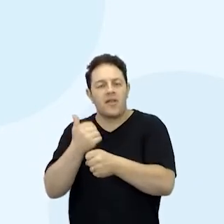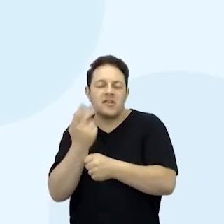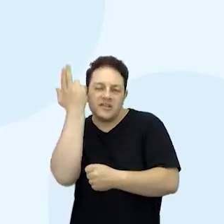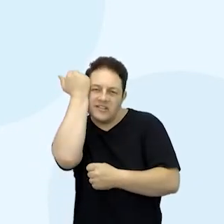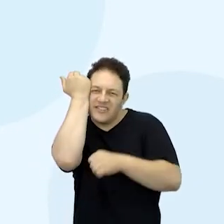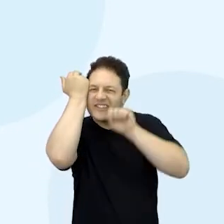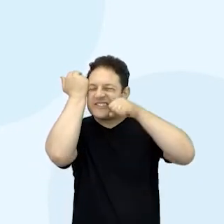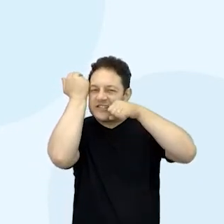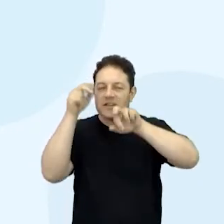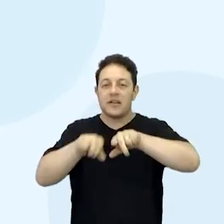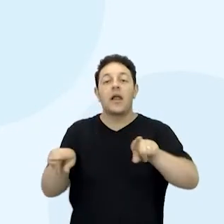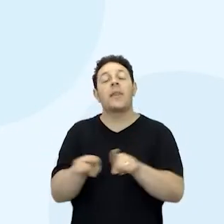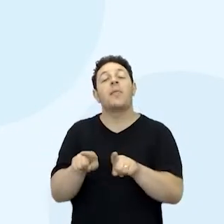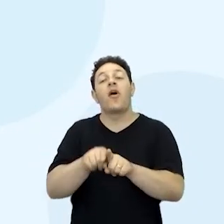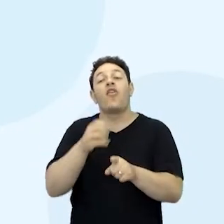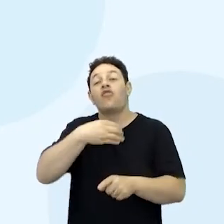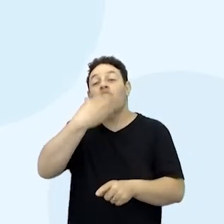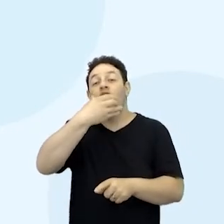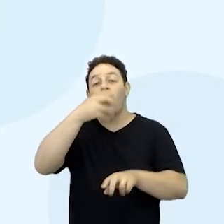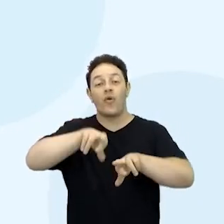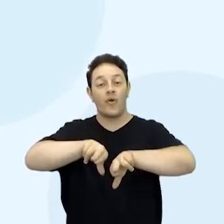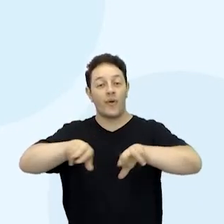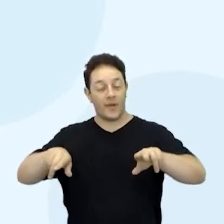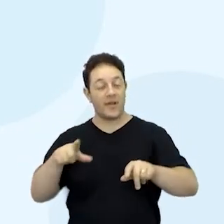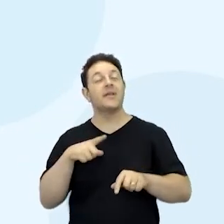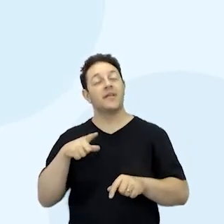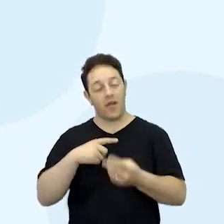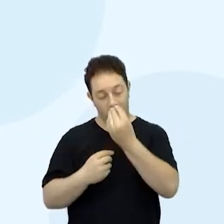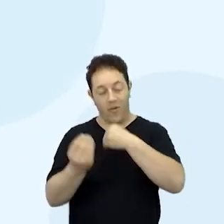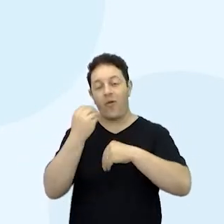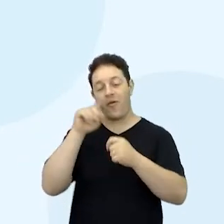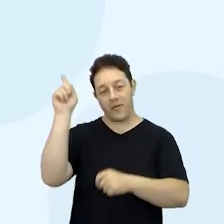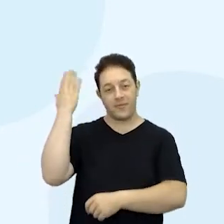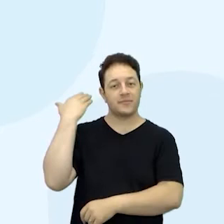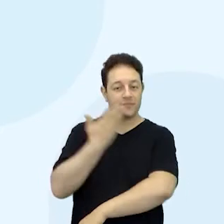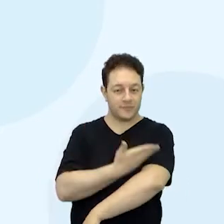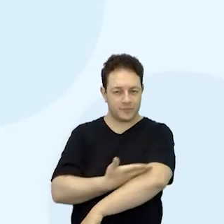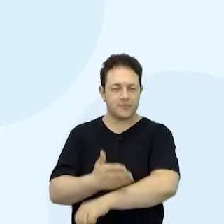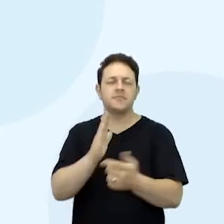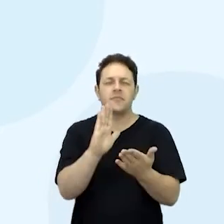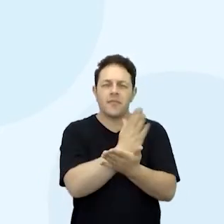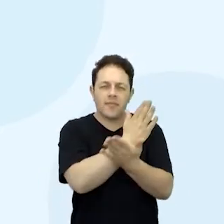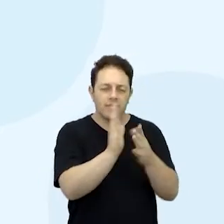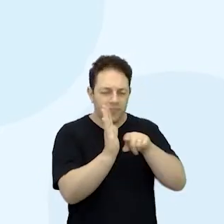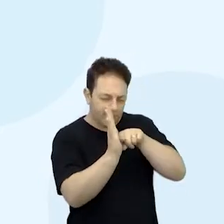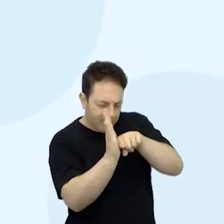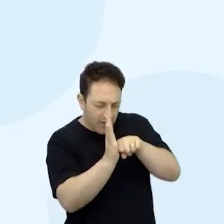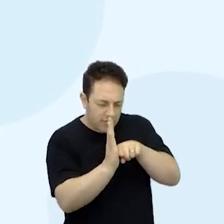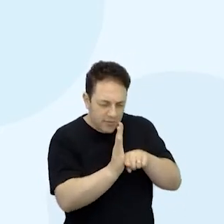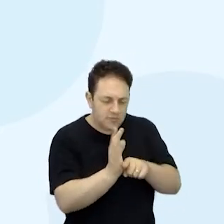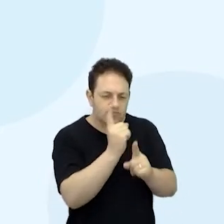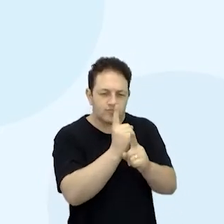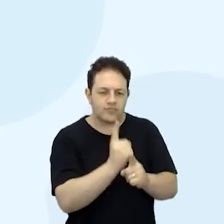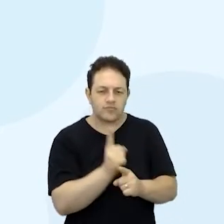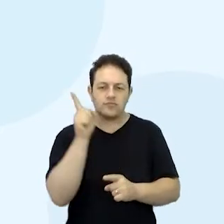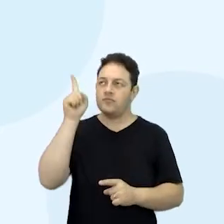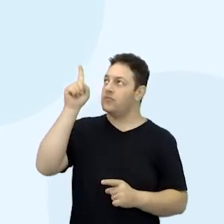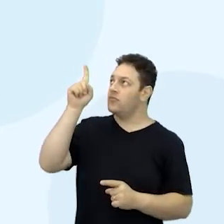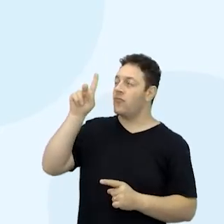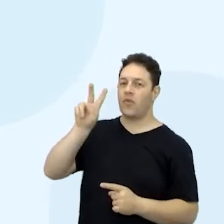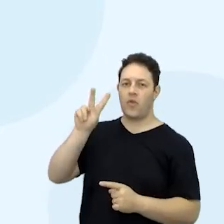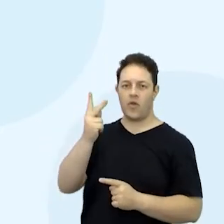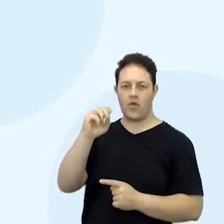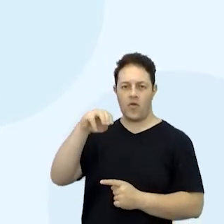de consumo de frutas né alguns pesquisadores também acreditavam que o homo habilis